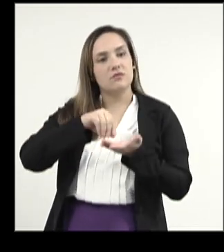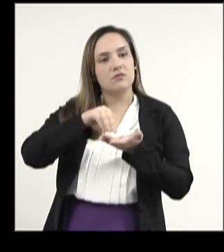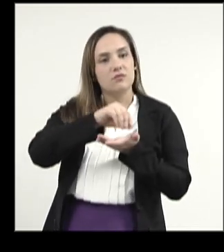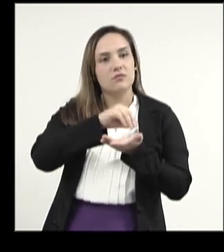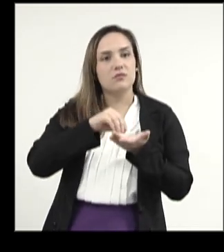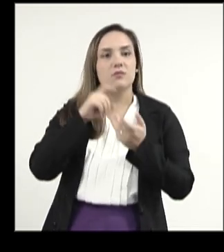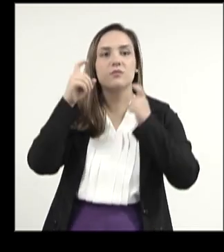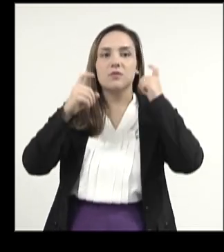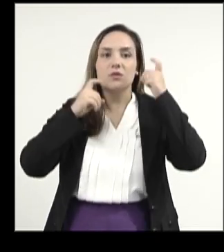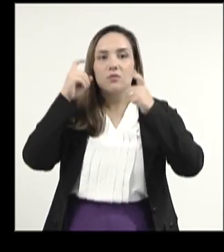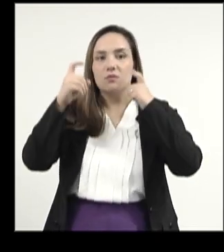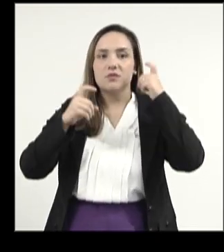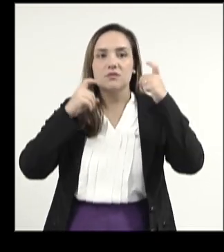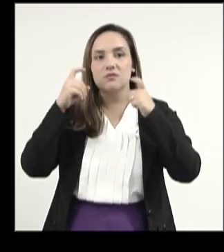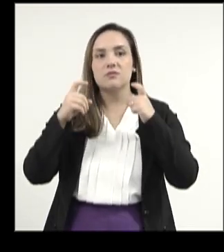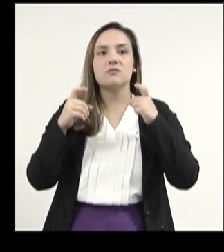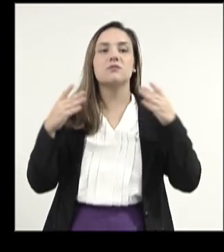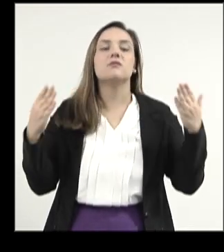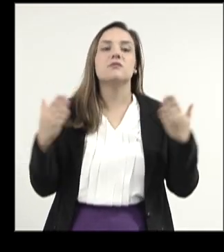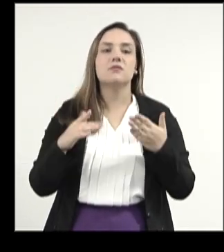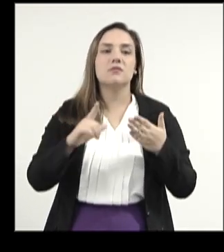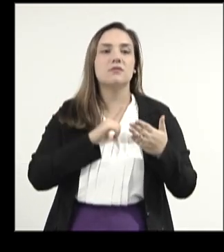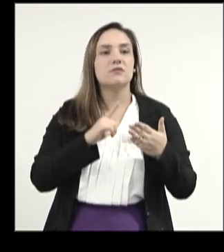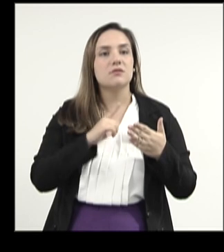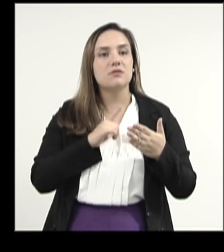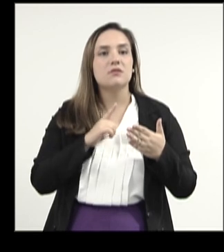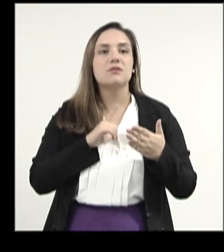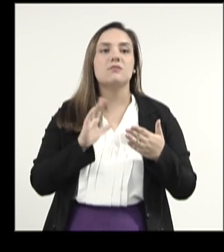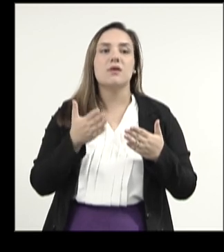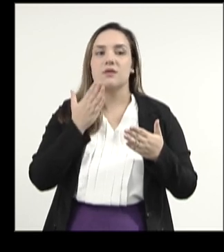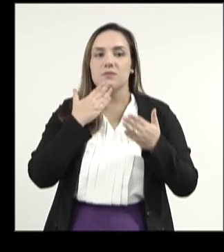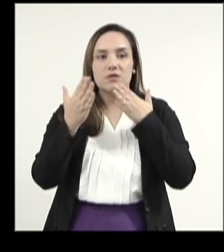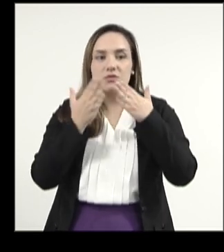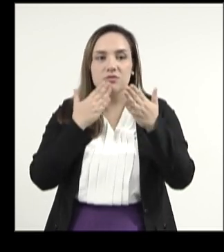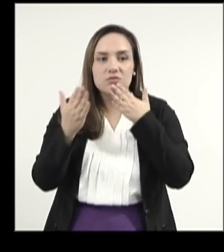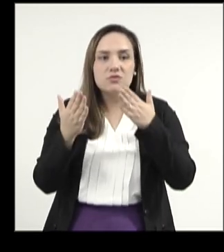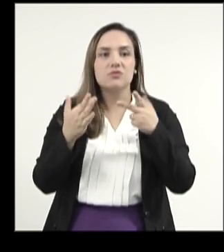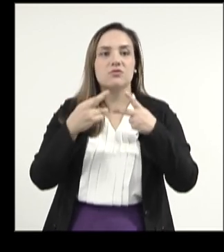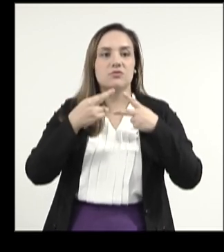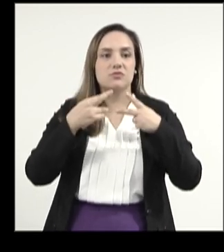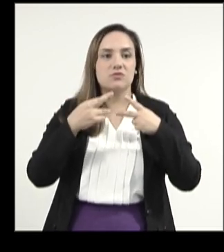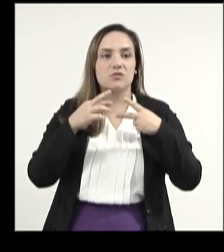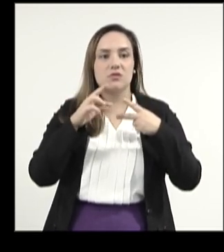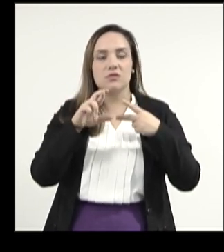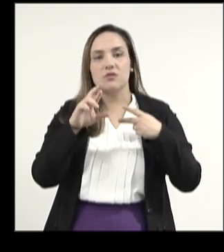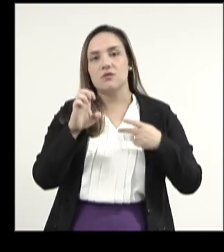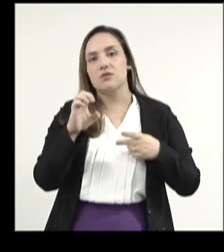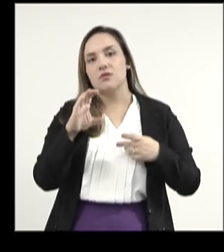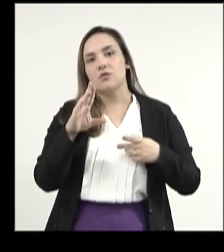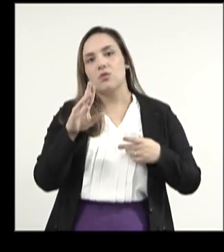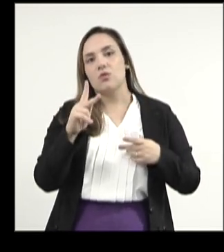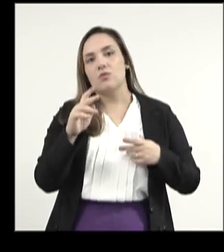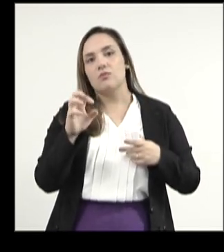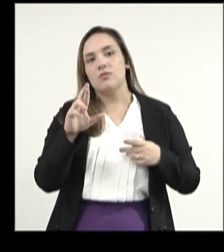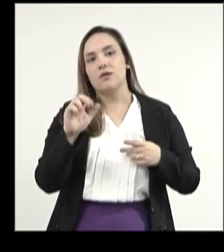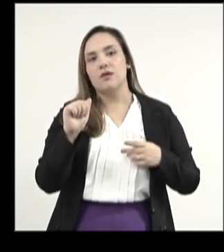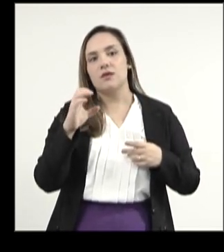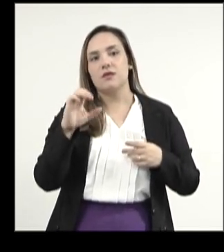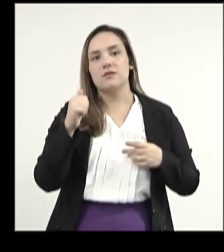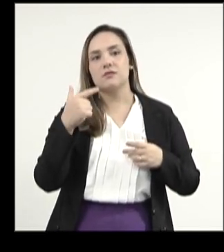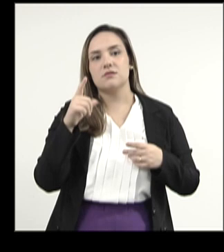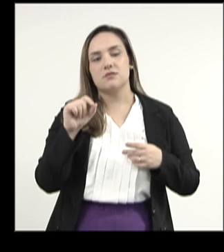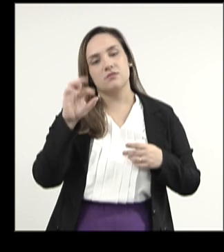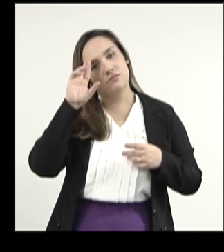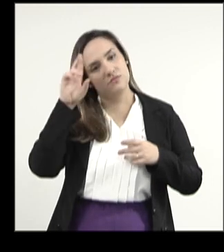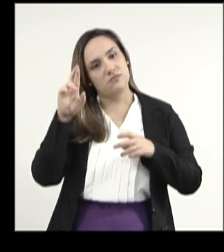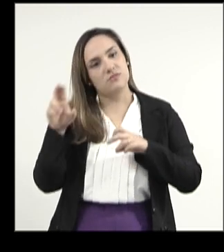manifestou preocupação com o crescente número de pedidos de recuperação judicial entre agricultores brasileiros.